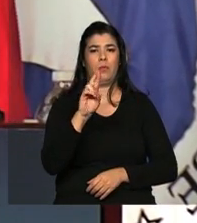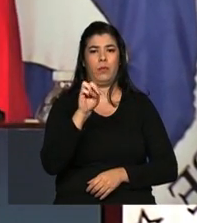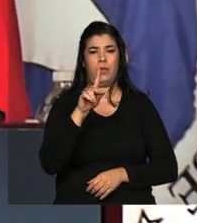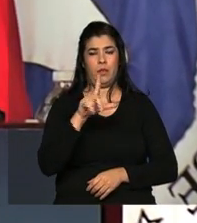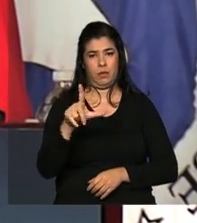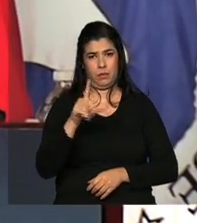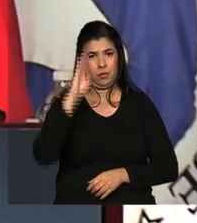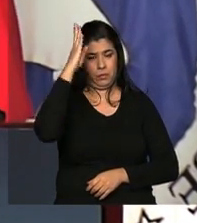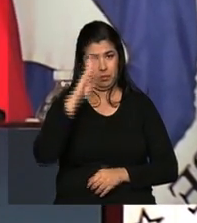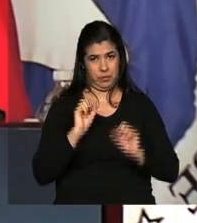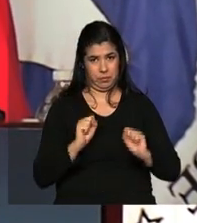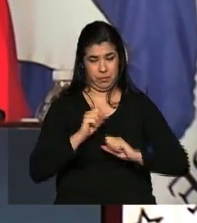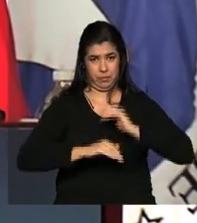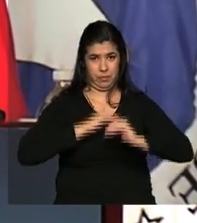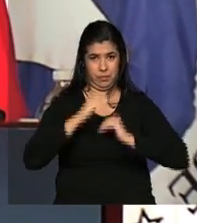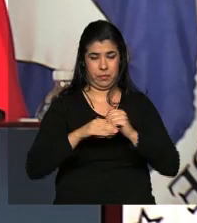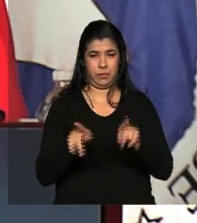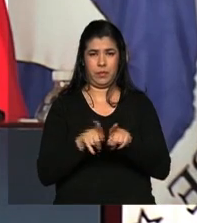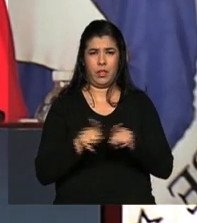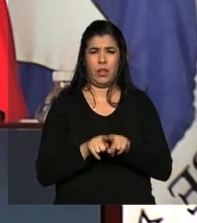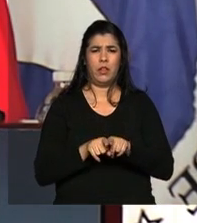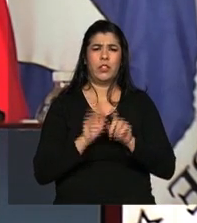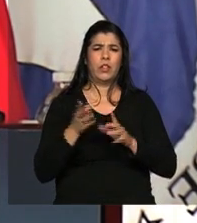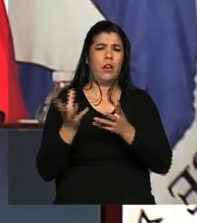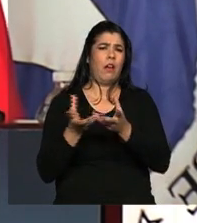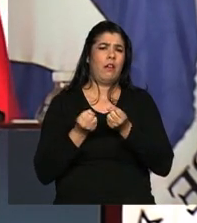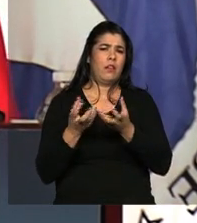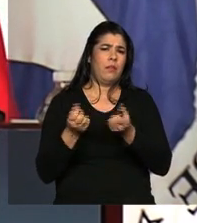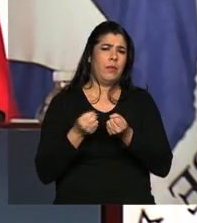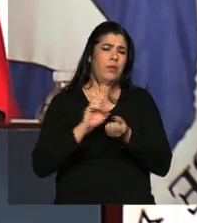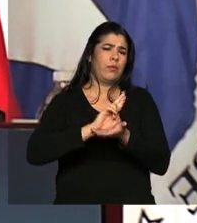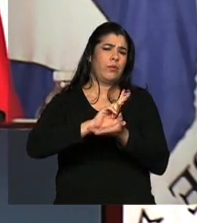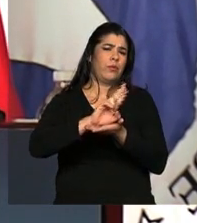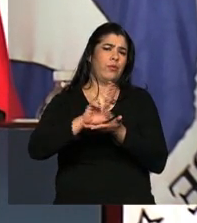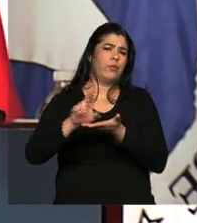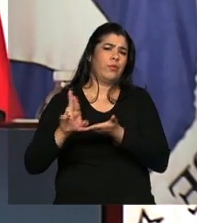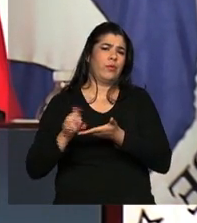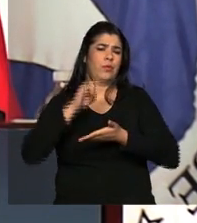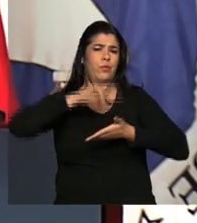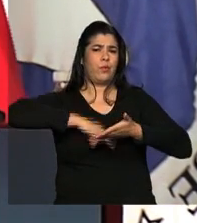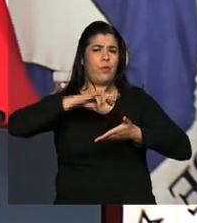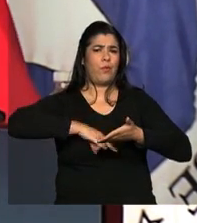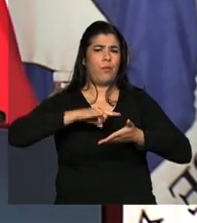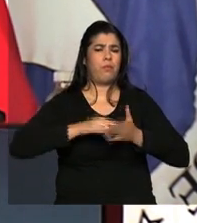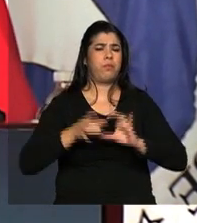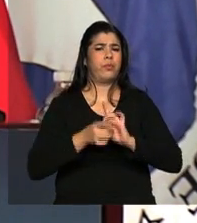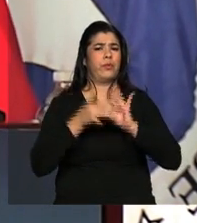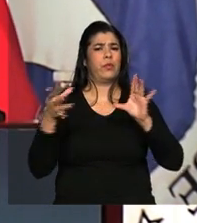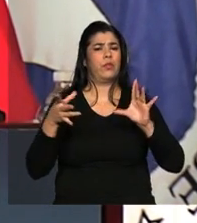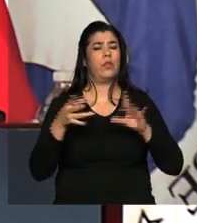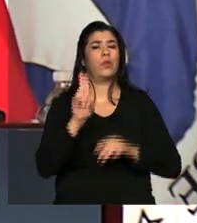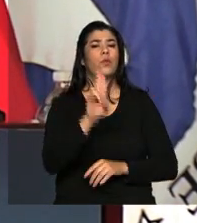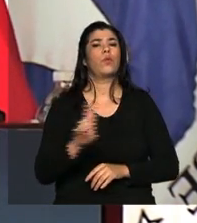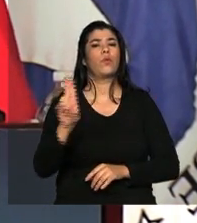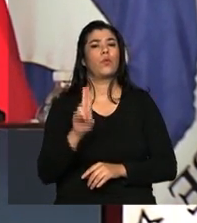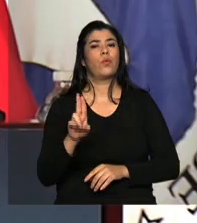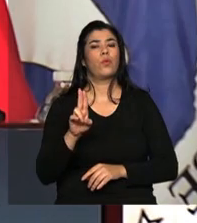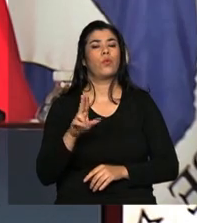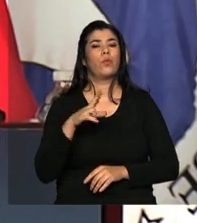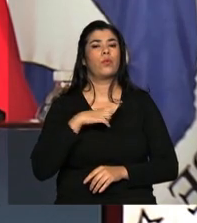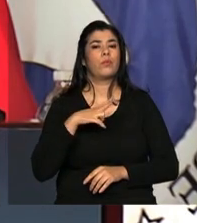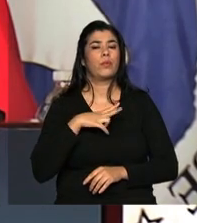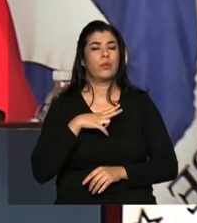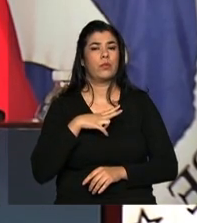que tenhamos recebido dezenas de pedidos de autorização de terminais de uso privado,